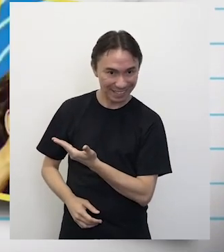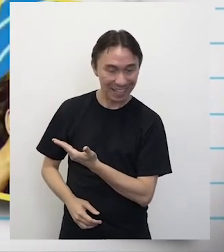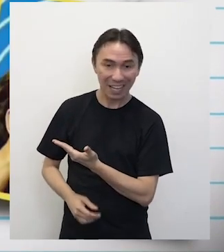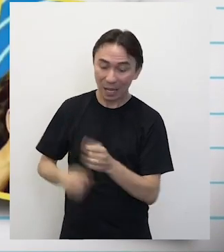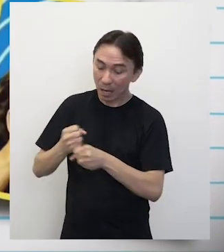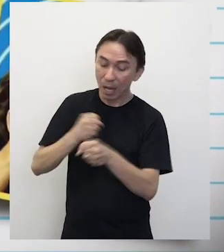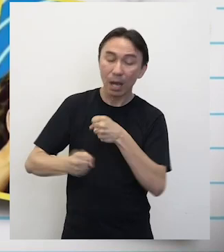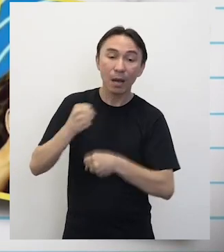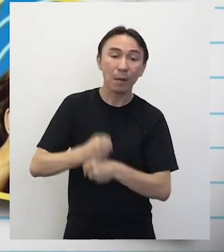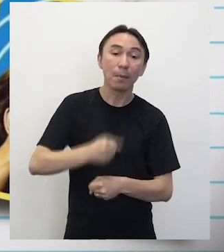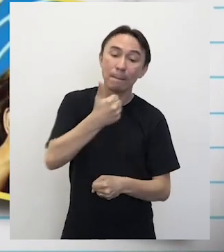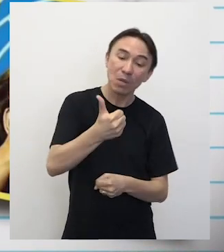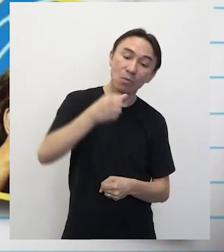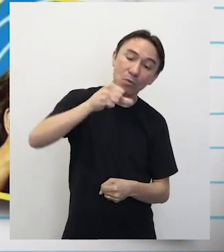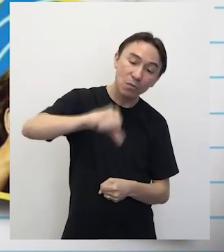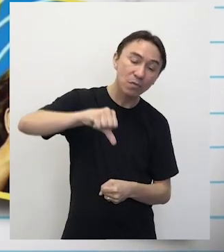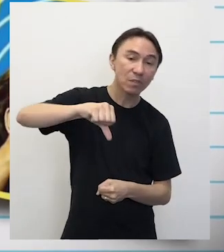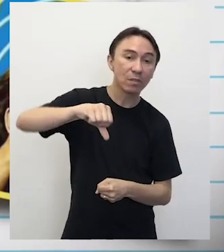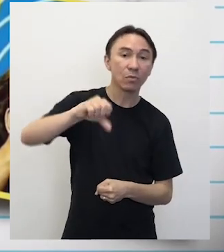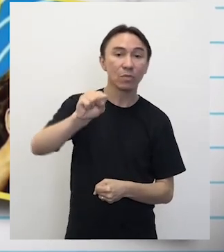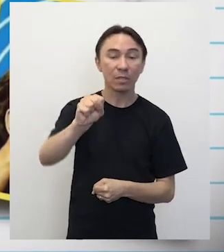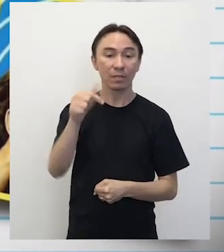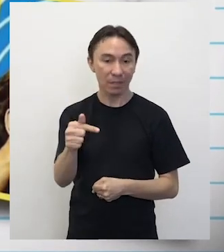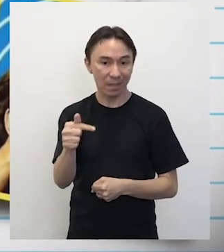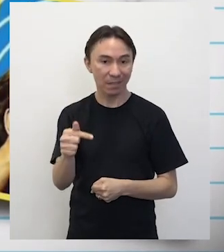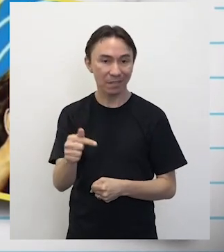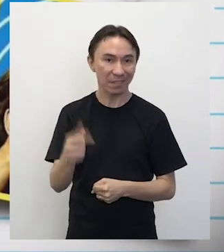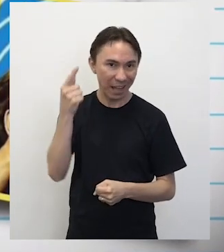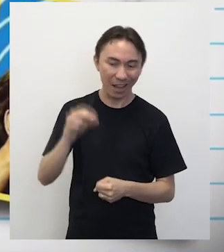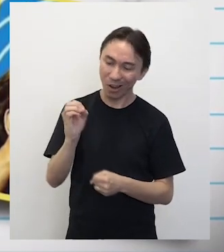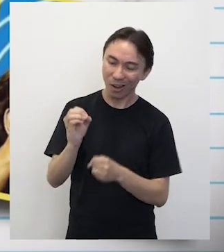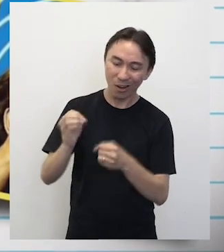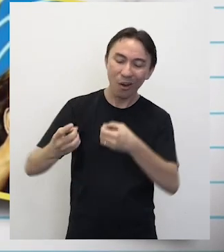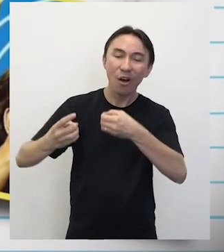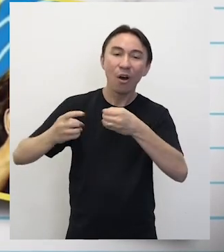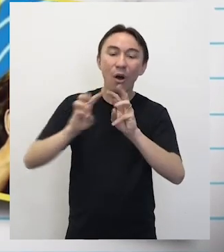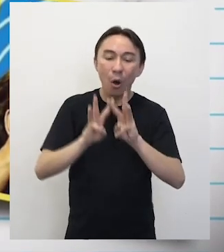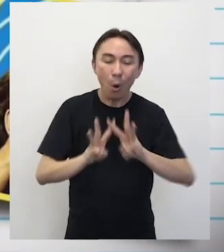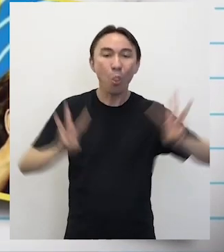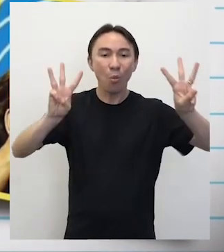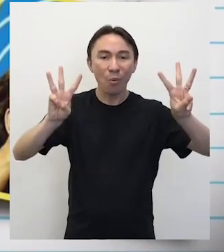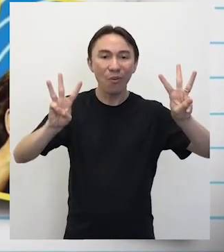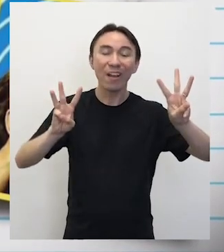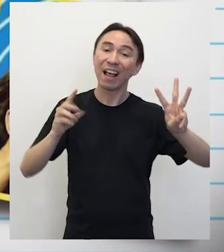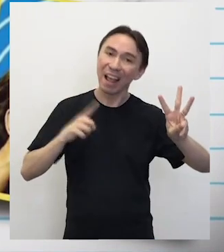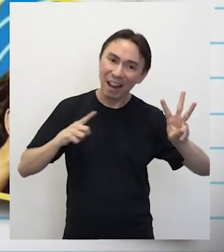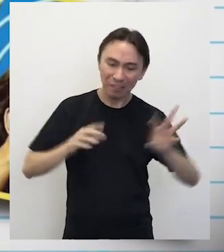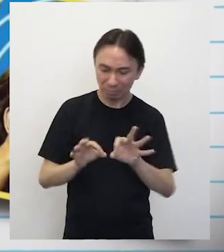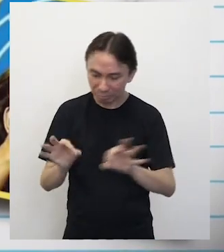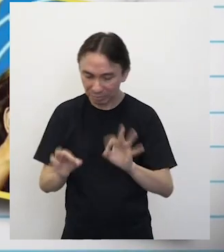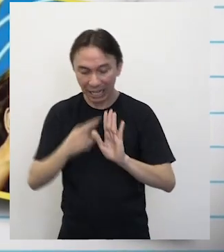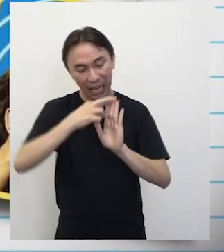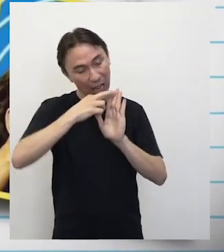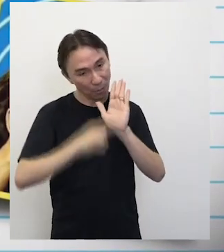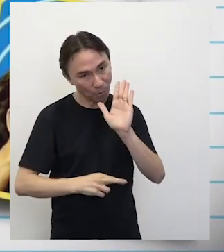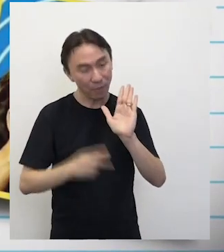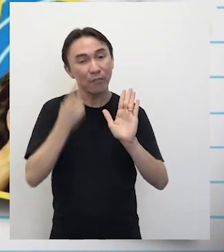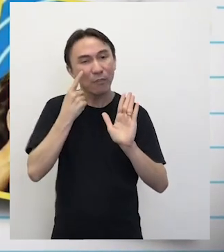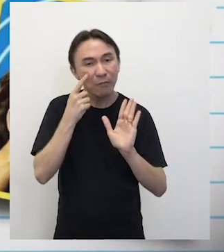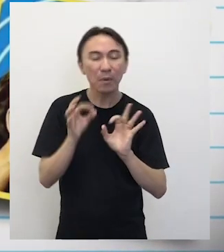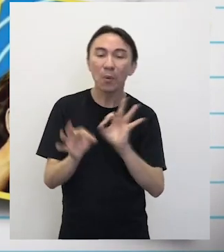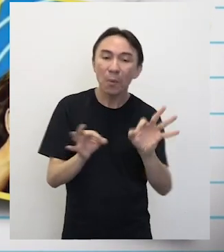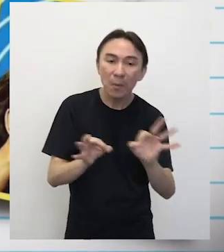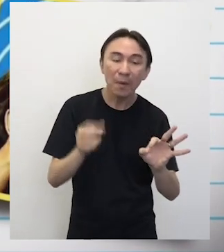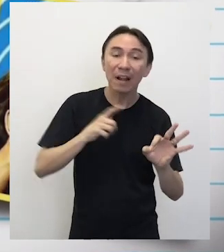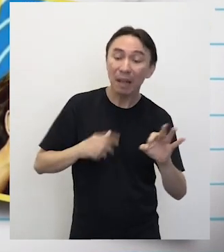1987 pela Comissão Mundial sobre o Meio Ambiente e Desenvolvimento da ONU. Essa comissão elaborou um relatório estabelecendo a definição e os